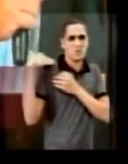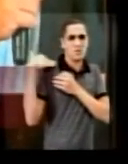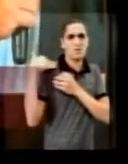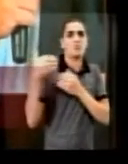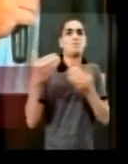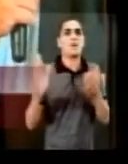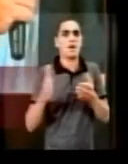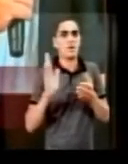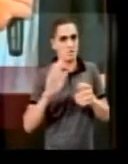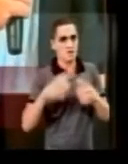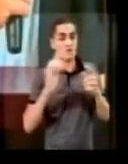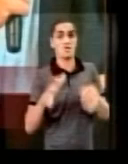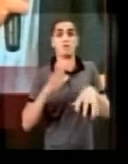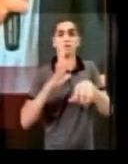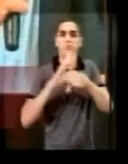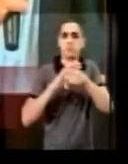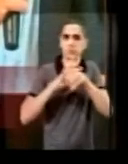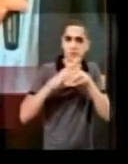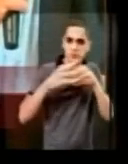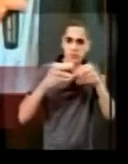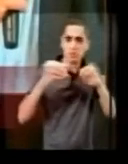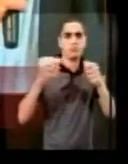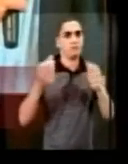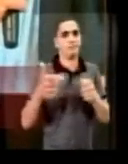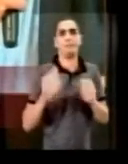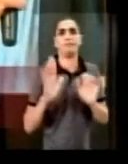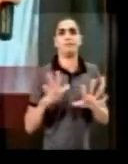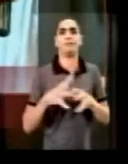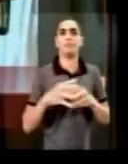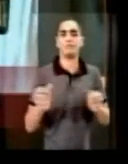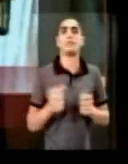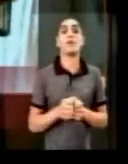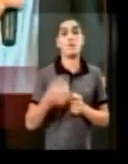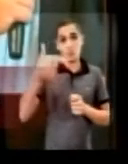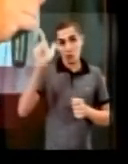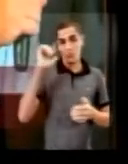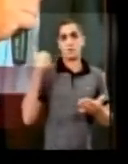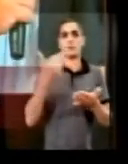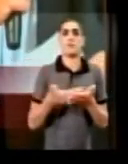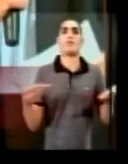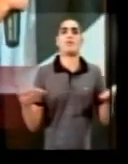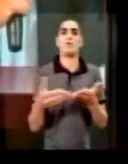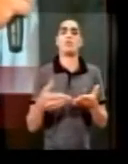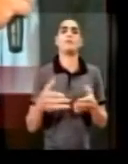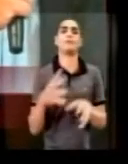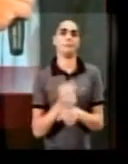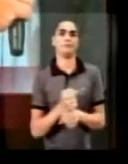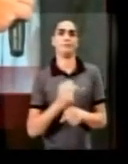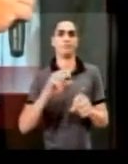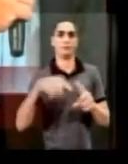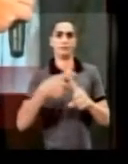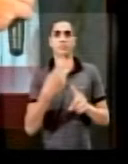encontram curados. E de ontem para hoje nós tivemos 2 óbitos.